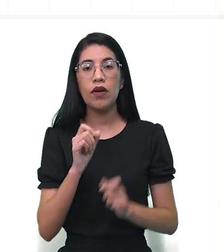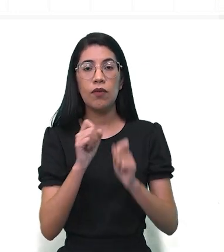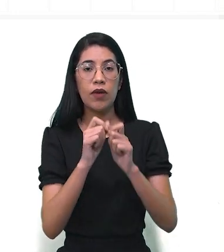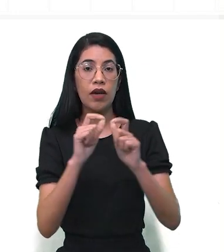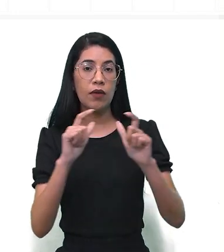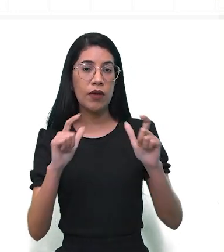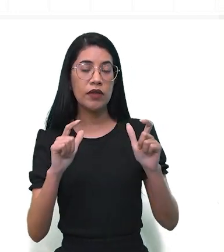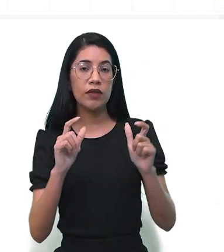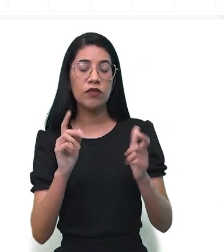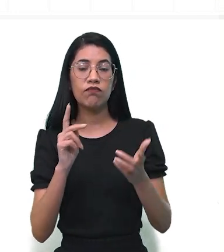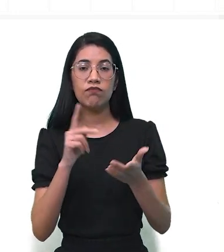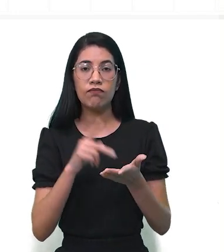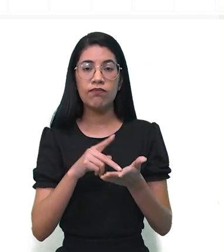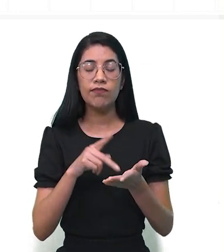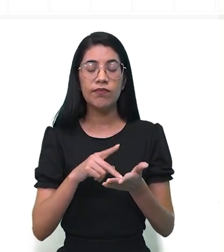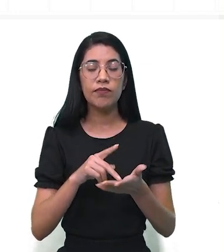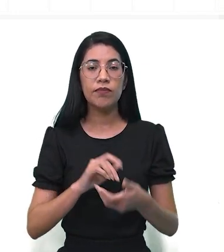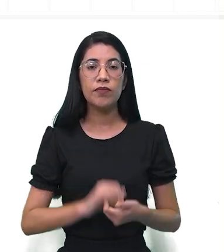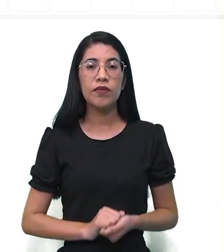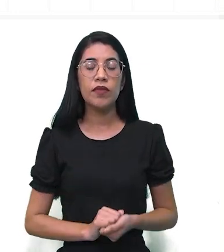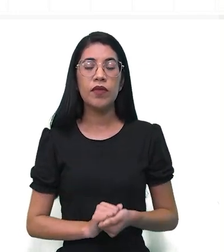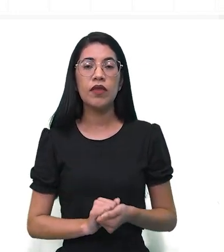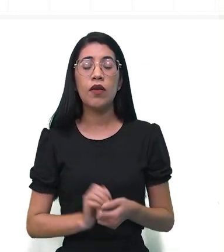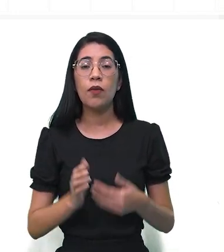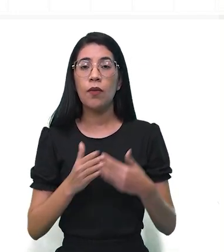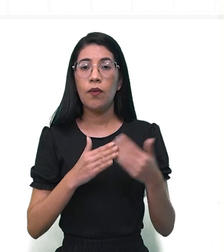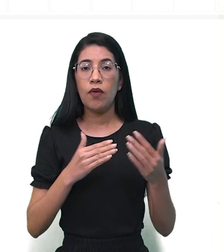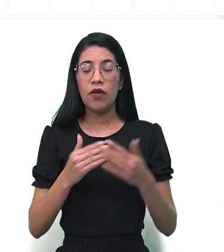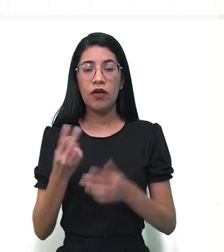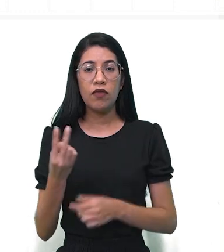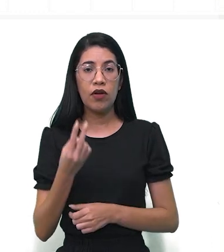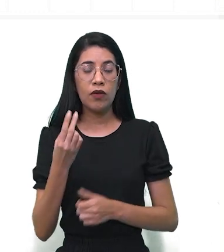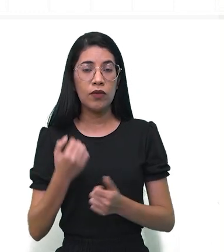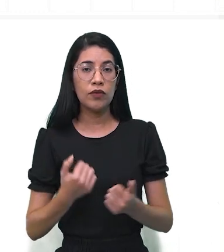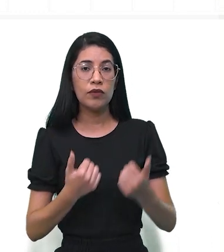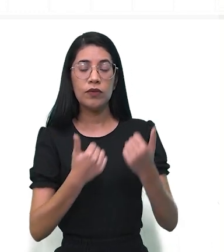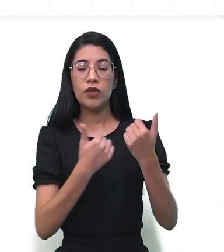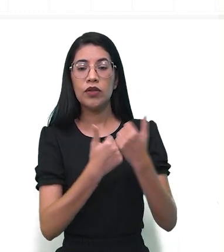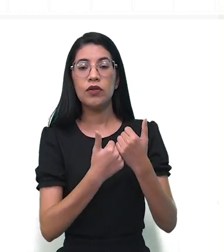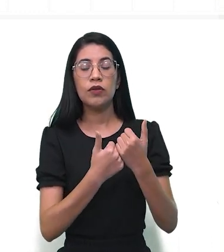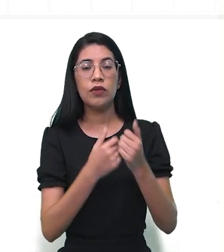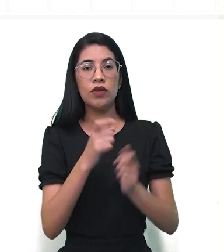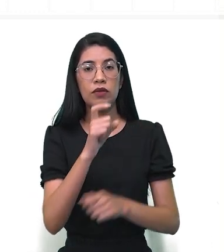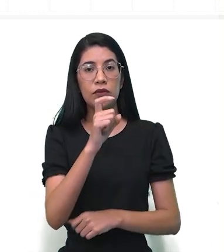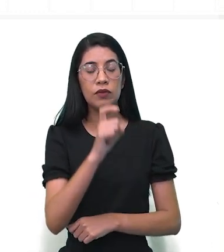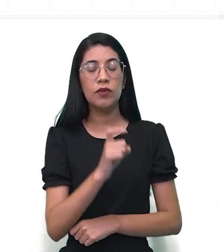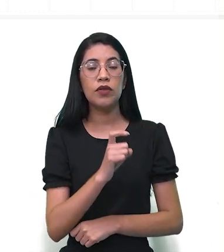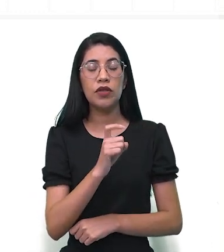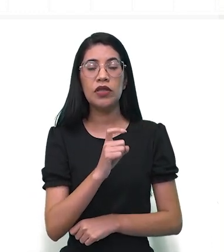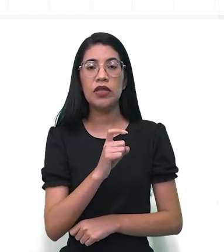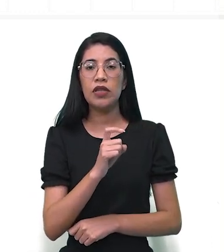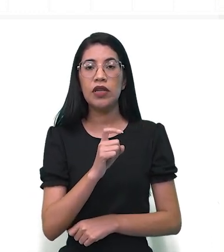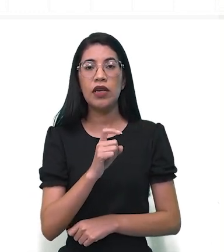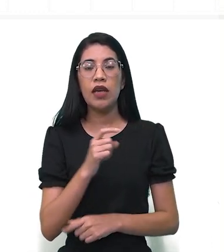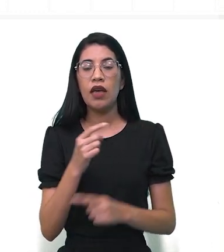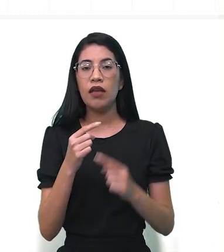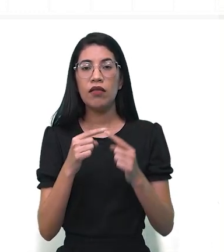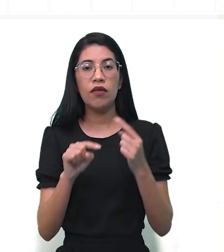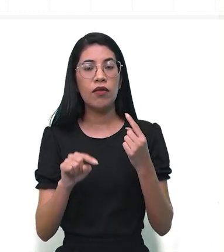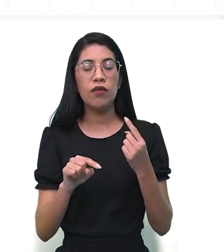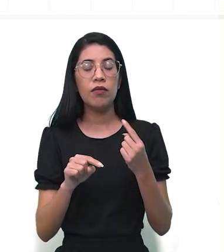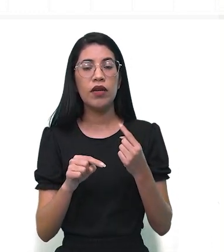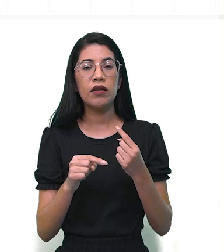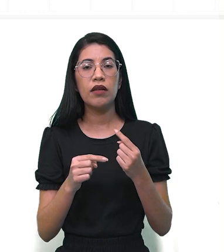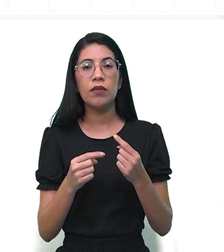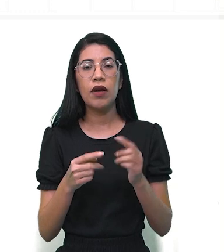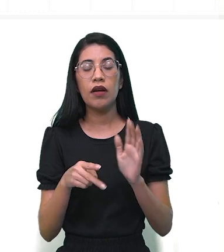uma equação verdadeira, tá? Qualquer valor que eu colocar no lugar de x não vai dar os